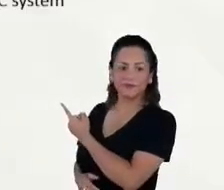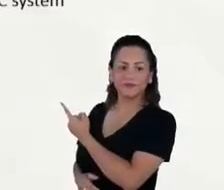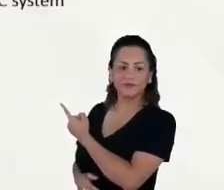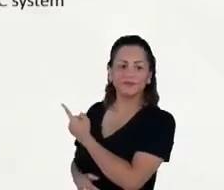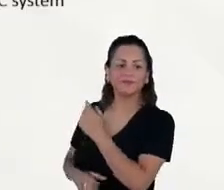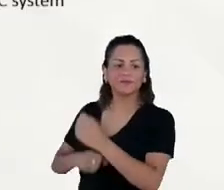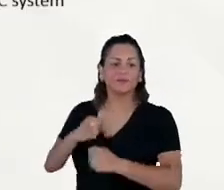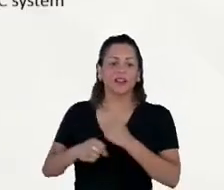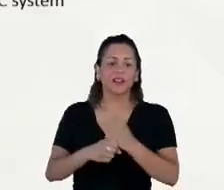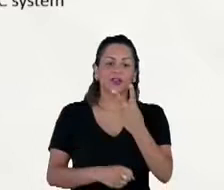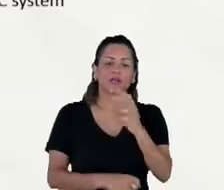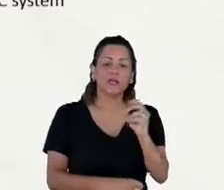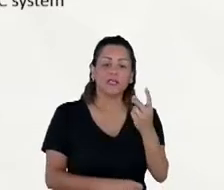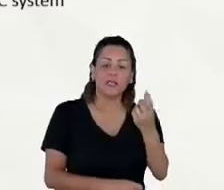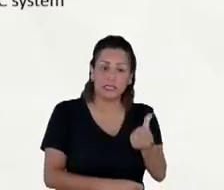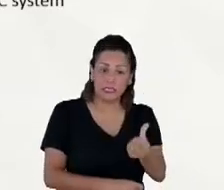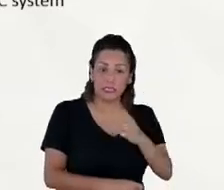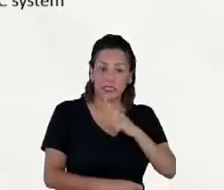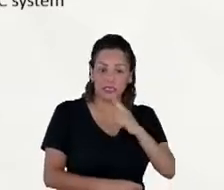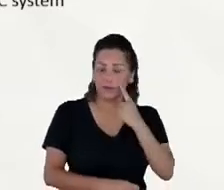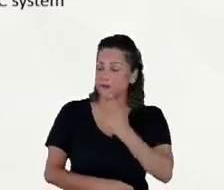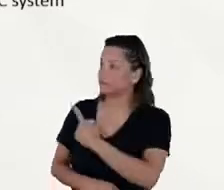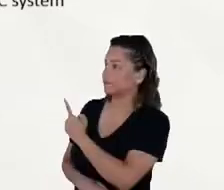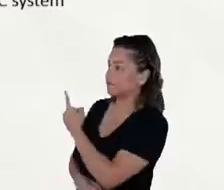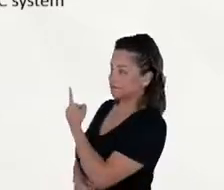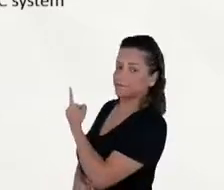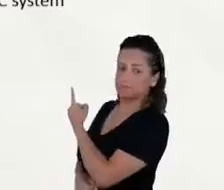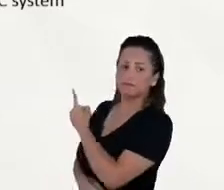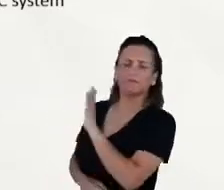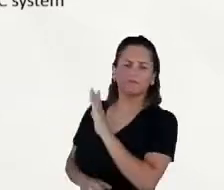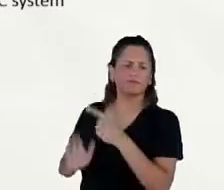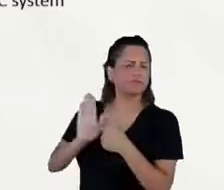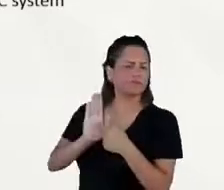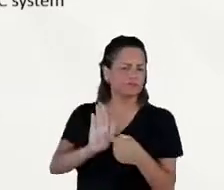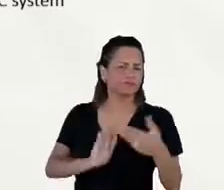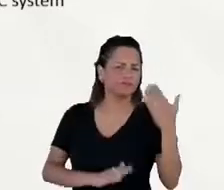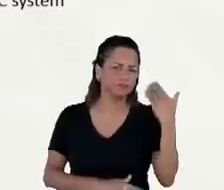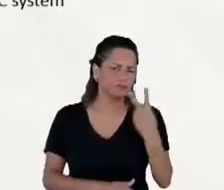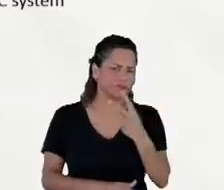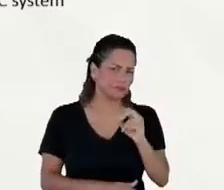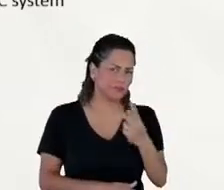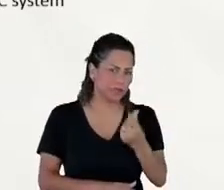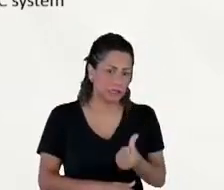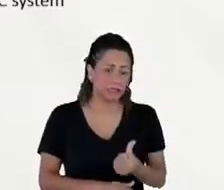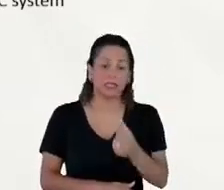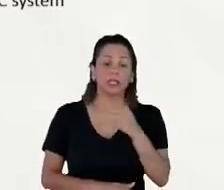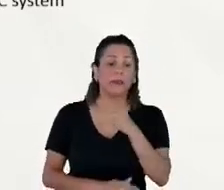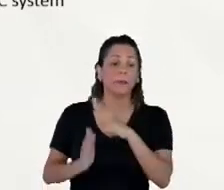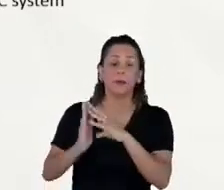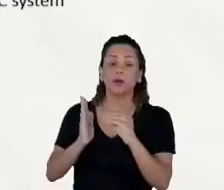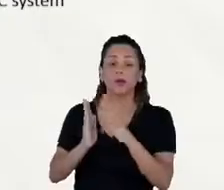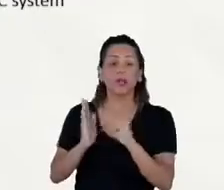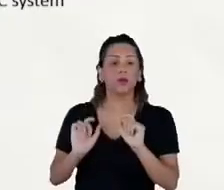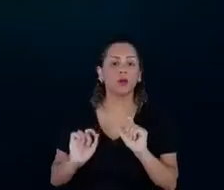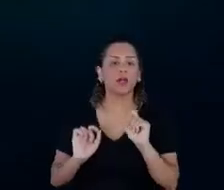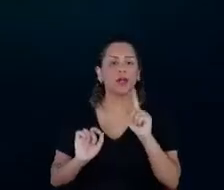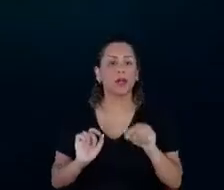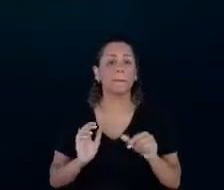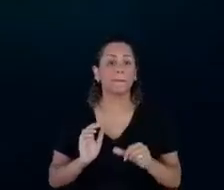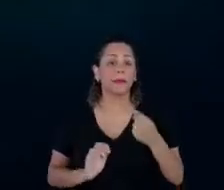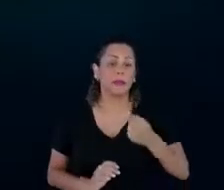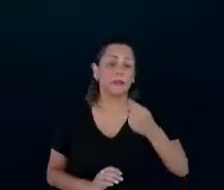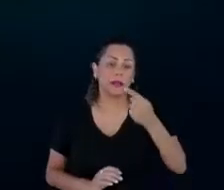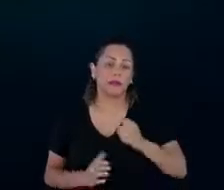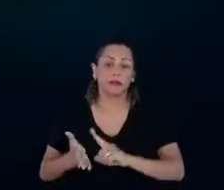2016 esse protótipo. E esse protótipo foi a primeira tecnologia do SOFC,